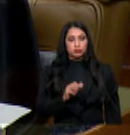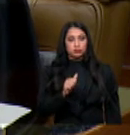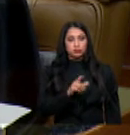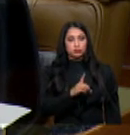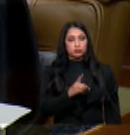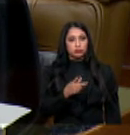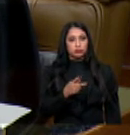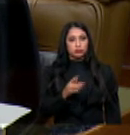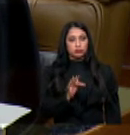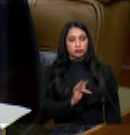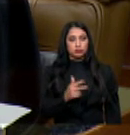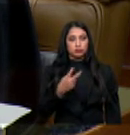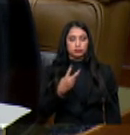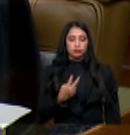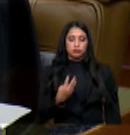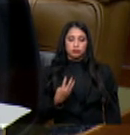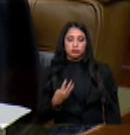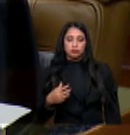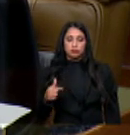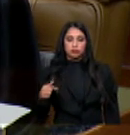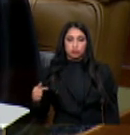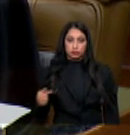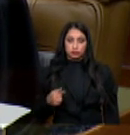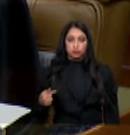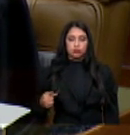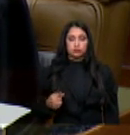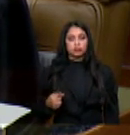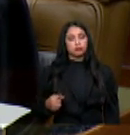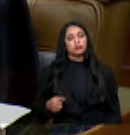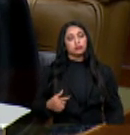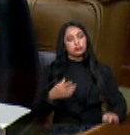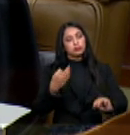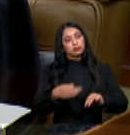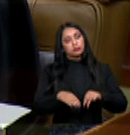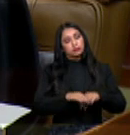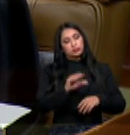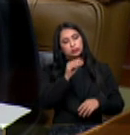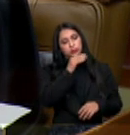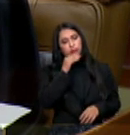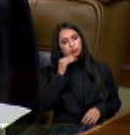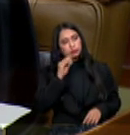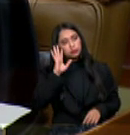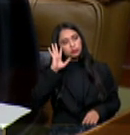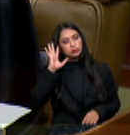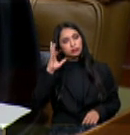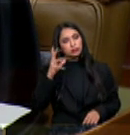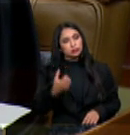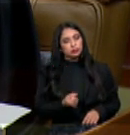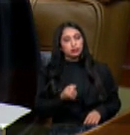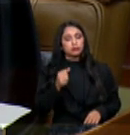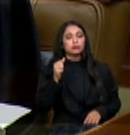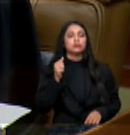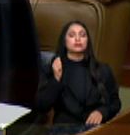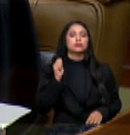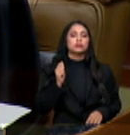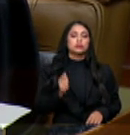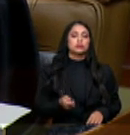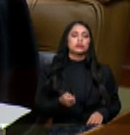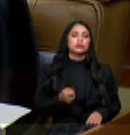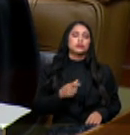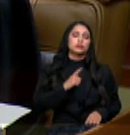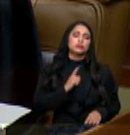CNT. STF julga processo contra a decisão do TST que condena empresas ao pagamento de horas extras para